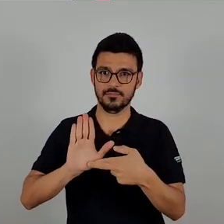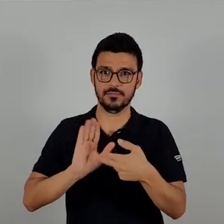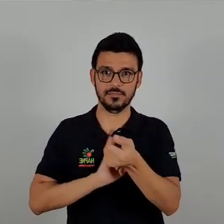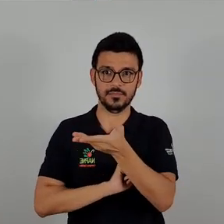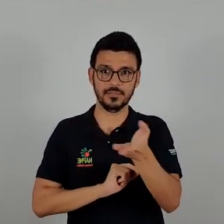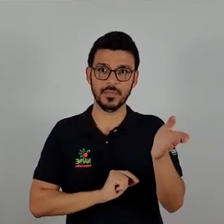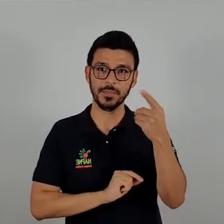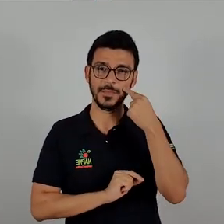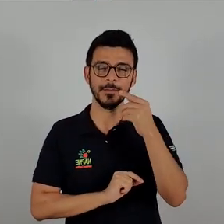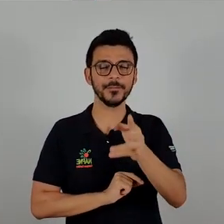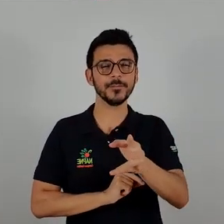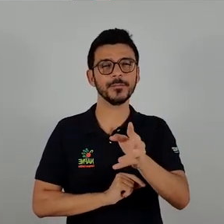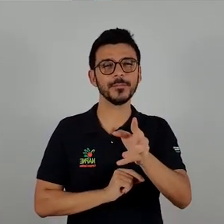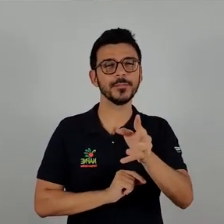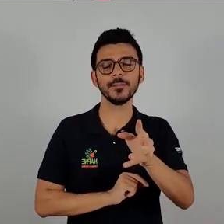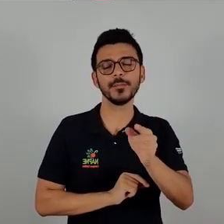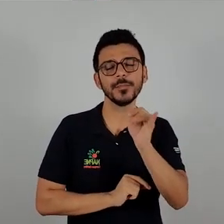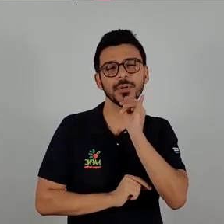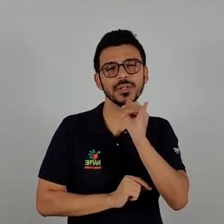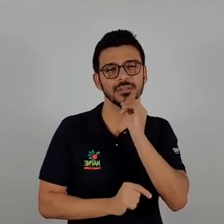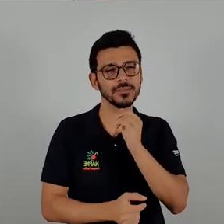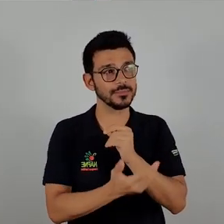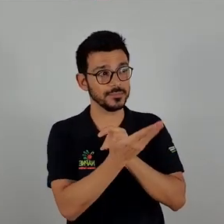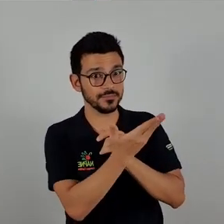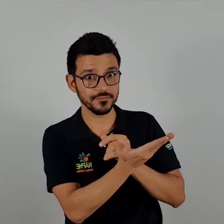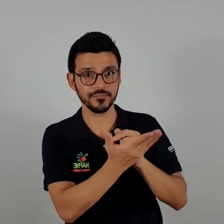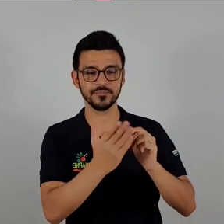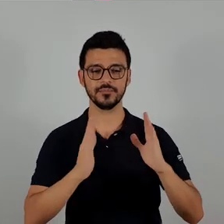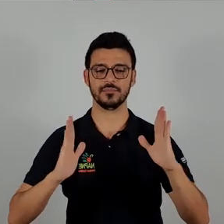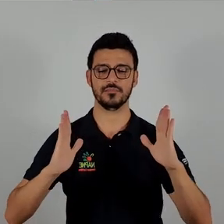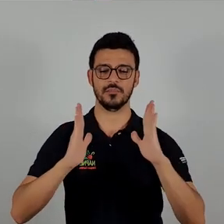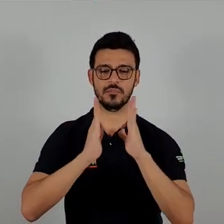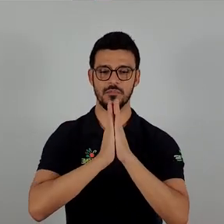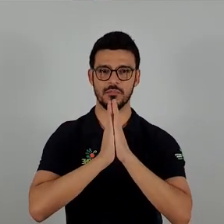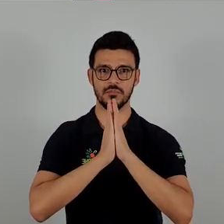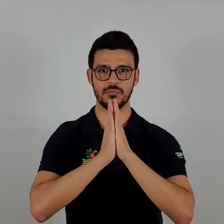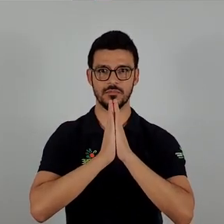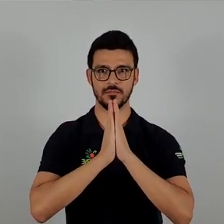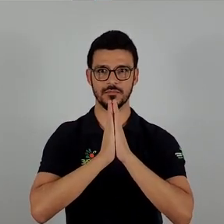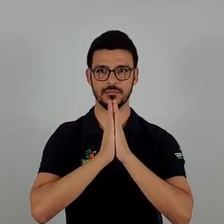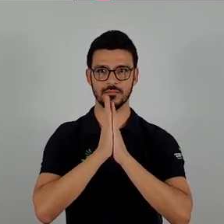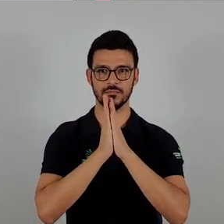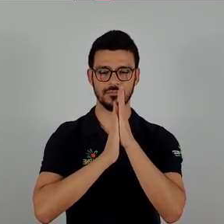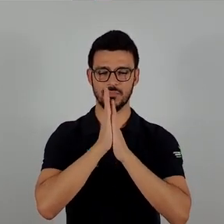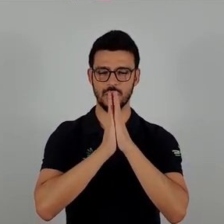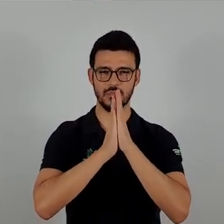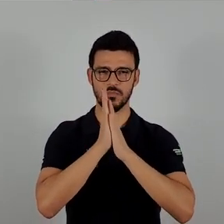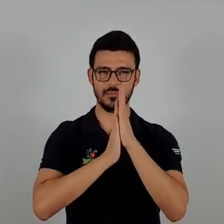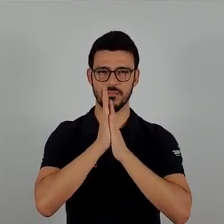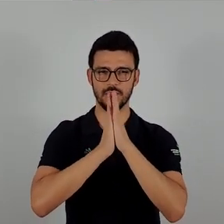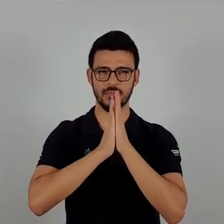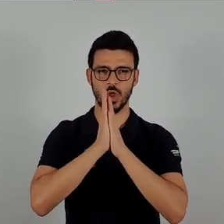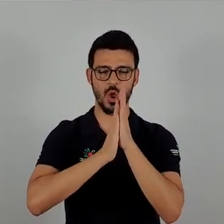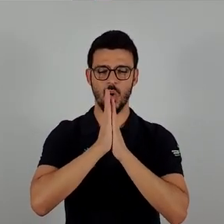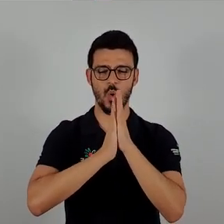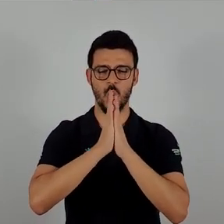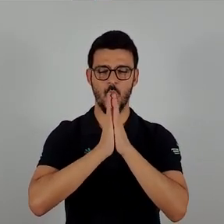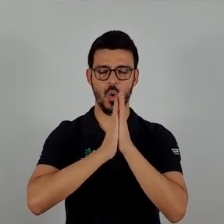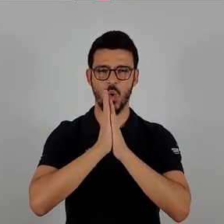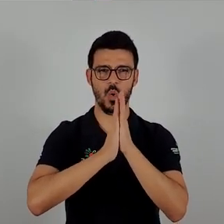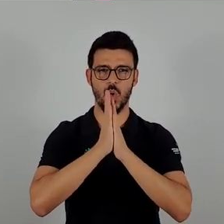e esfregue uma na outra devagarinho. Você não vai sentir calor. Agora, acelere para você